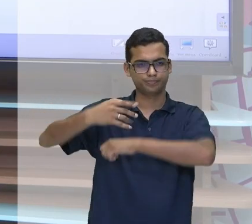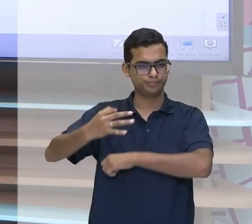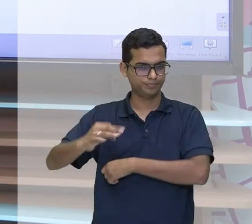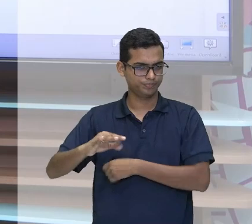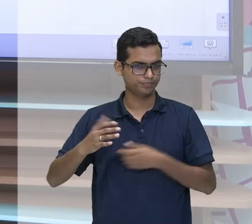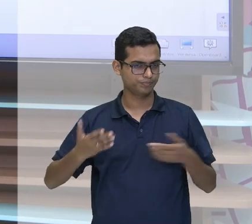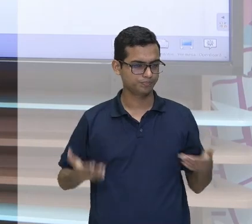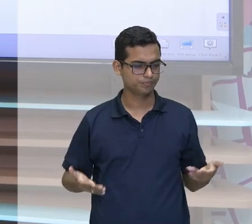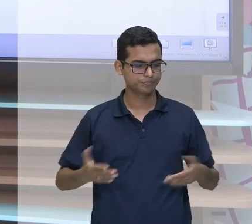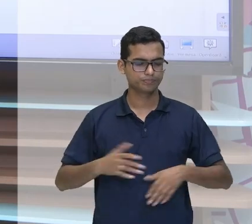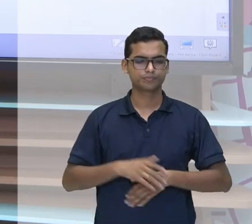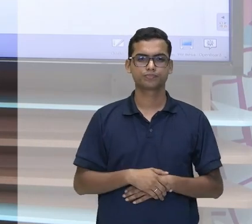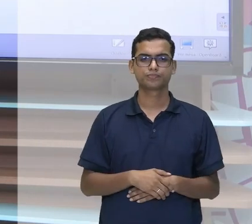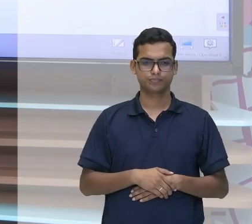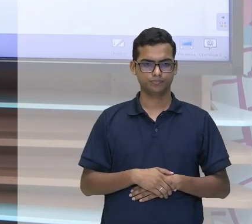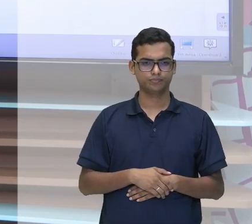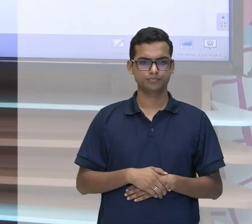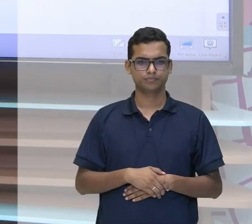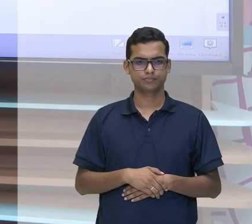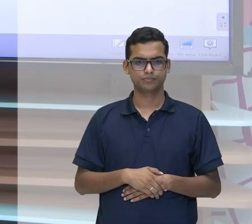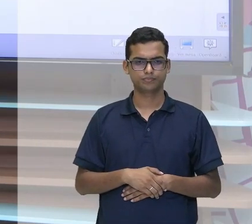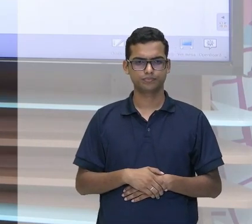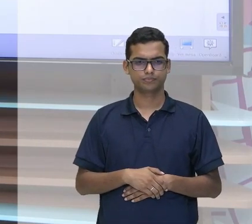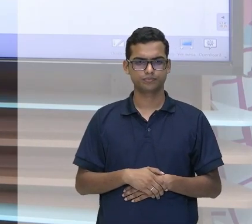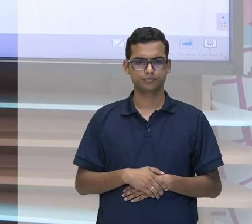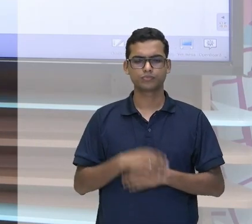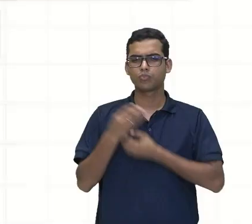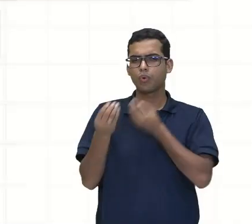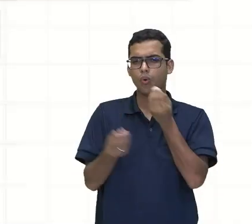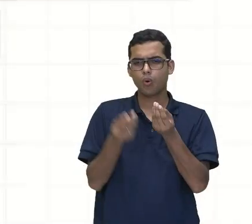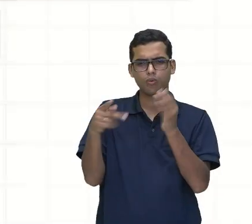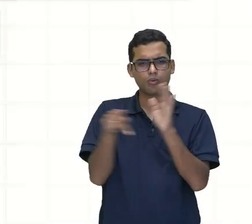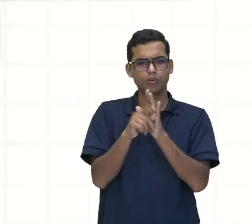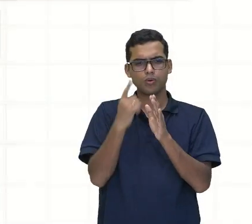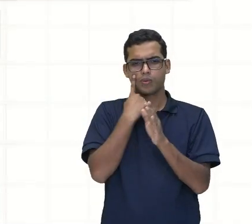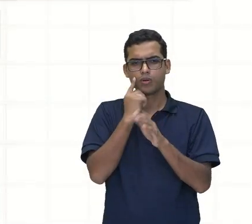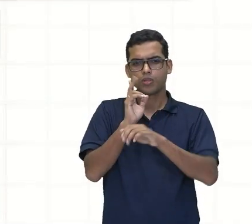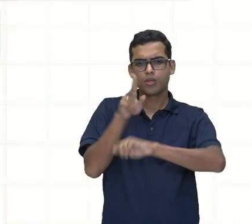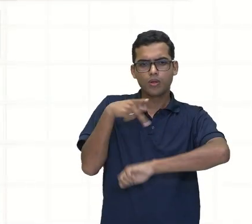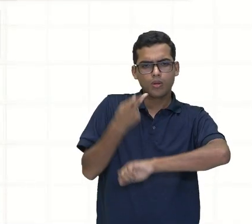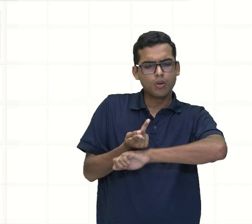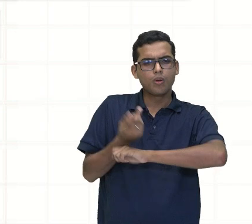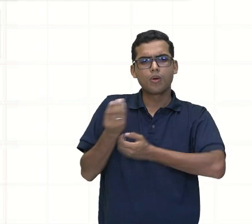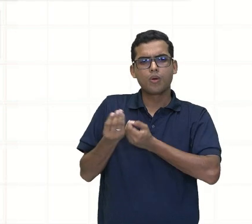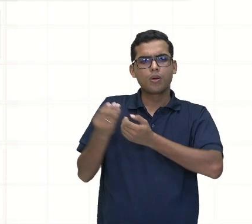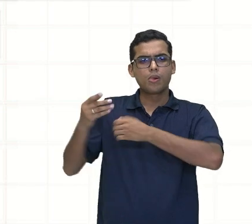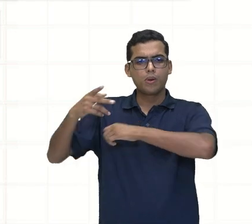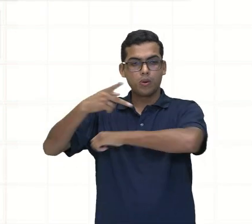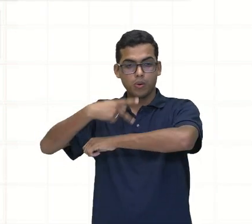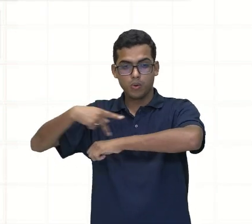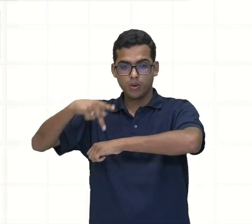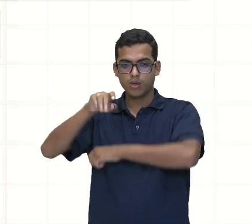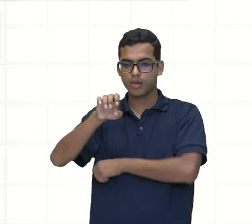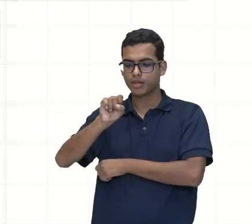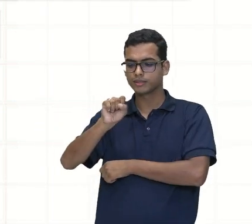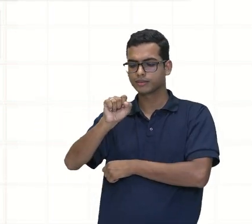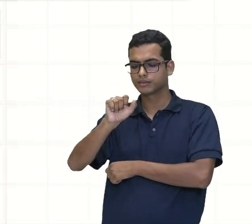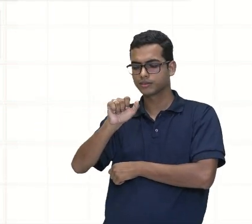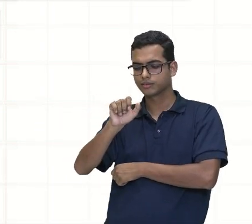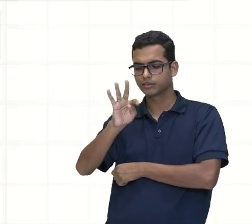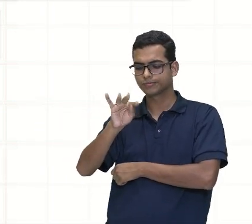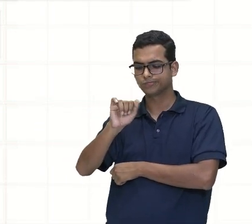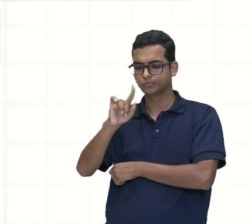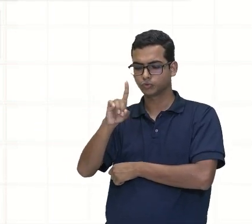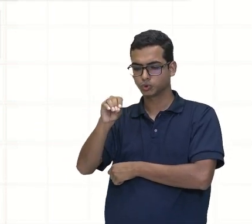como ficou a questão da formação dos Estados Nacionais modernos. Acompanhe aqui comigo. Bem, os Estados Nacionais modernos, eles